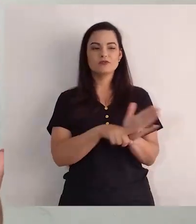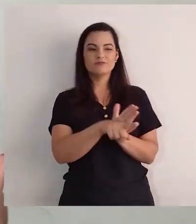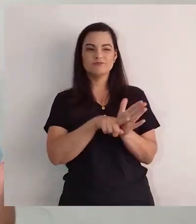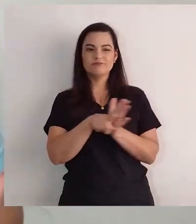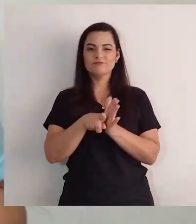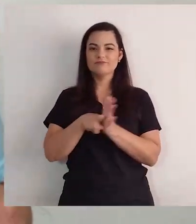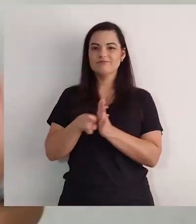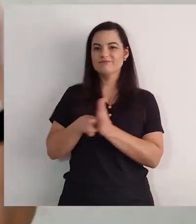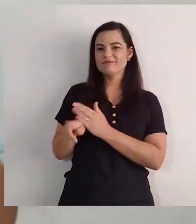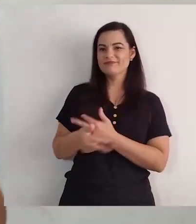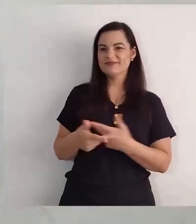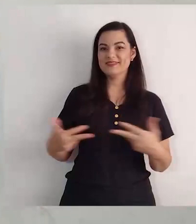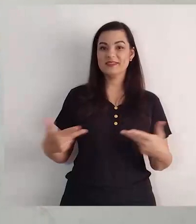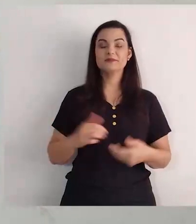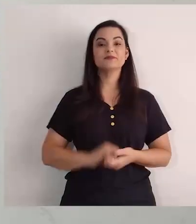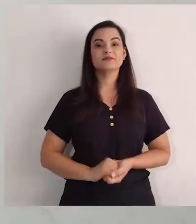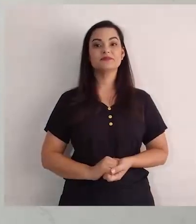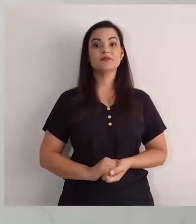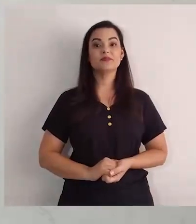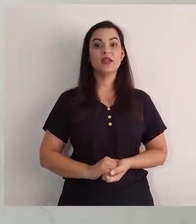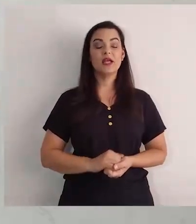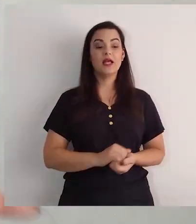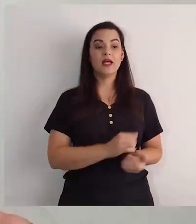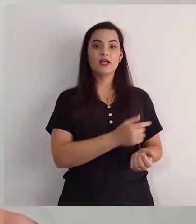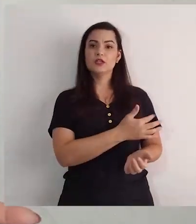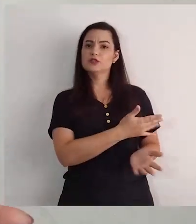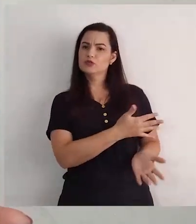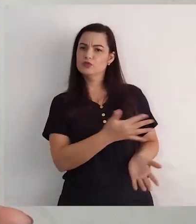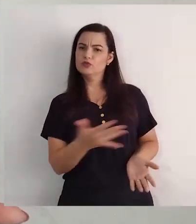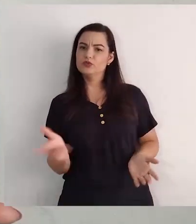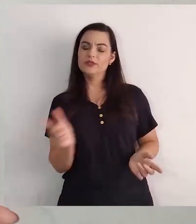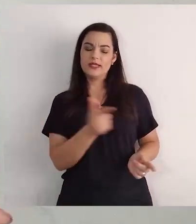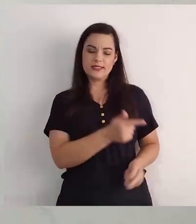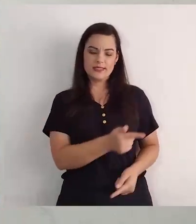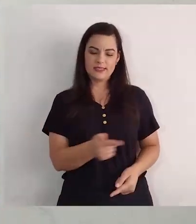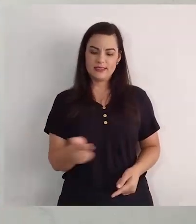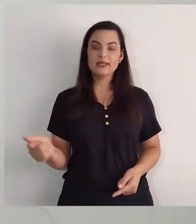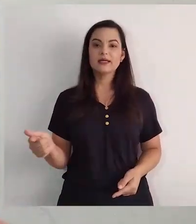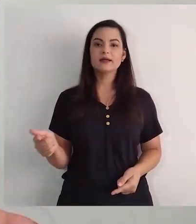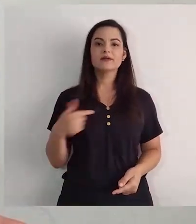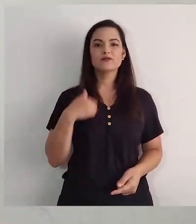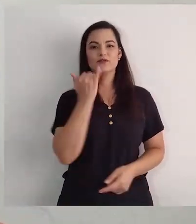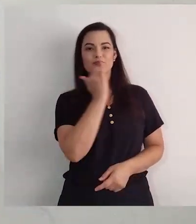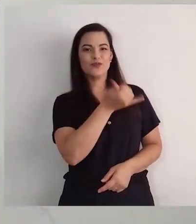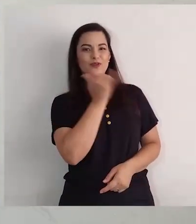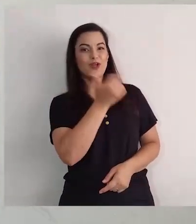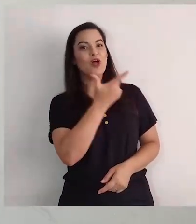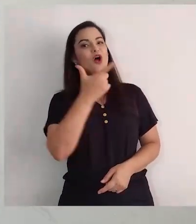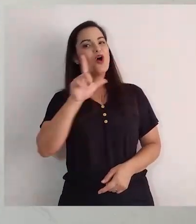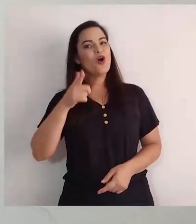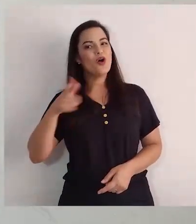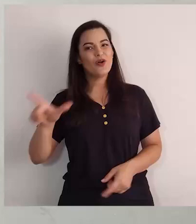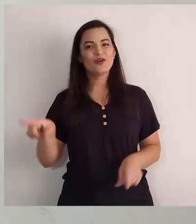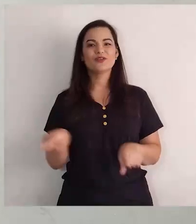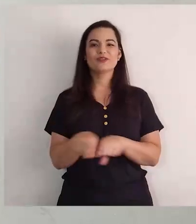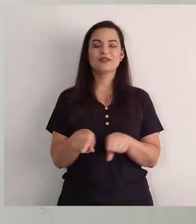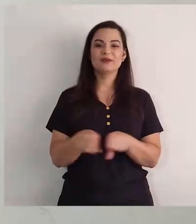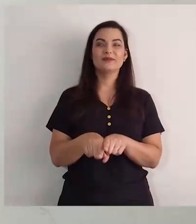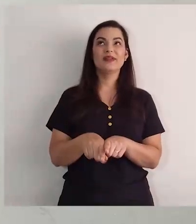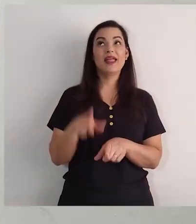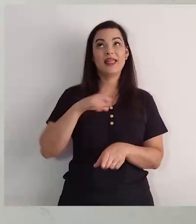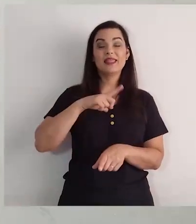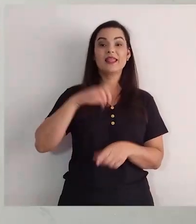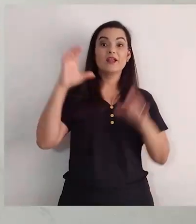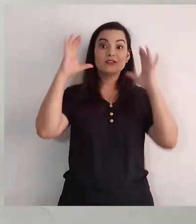investigação. Ao longo da semana, eu vou contar outros para vocês. Claro, tivemos o de